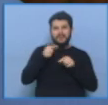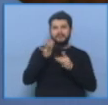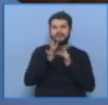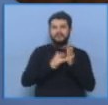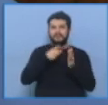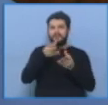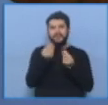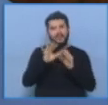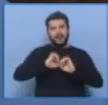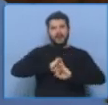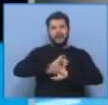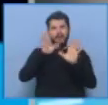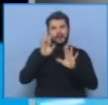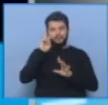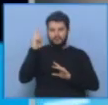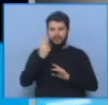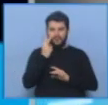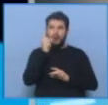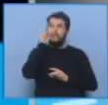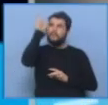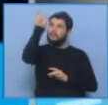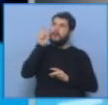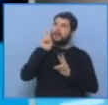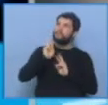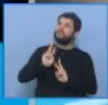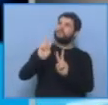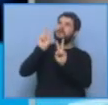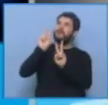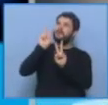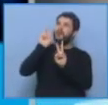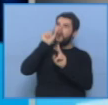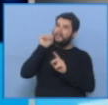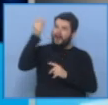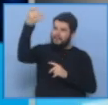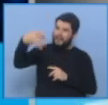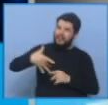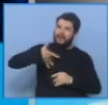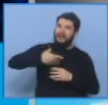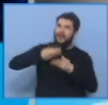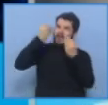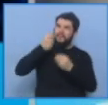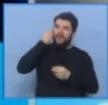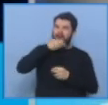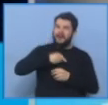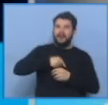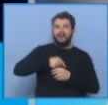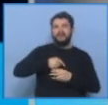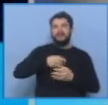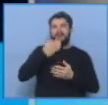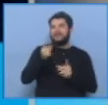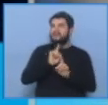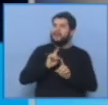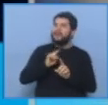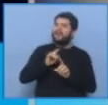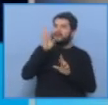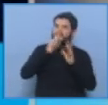uma forma bem clara, olhai para o Pai é misericordioso, Ele é bom com os ingratos, portanto, tendo o